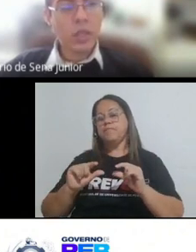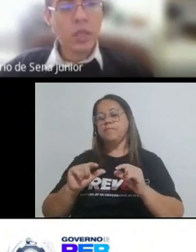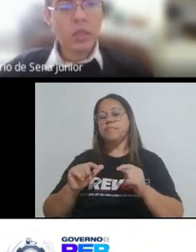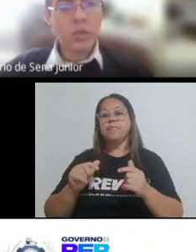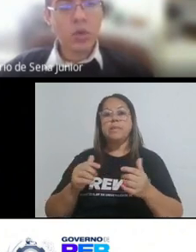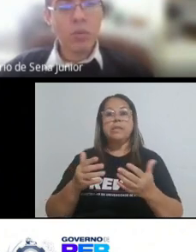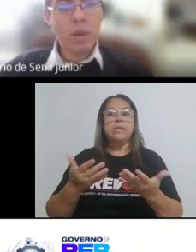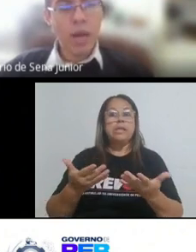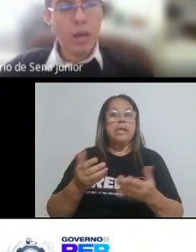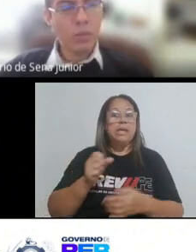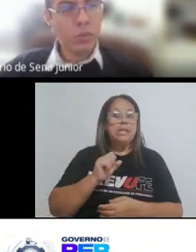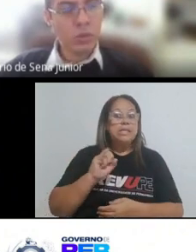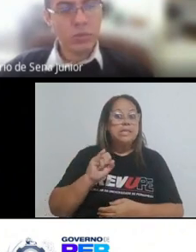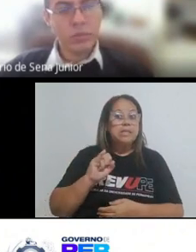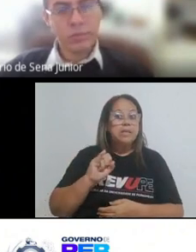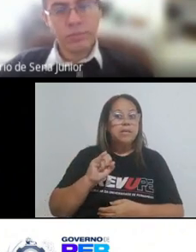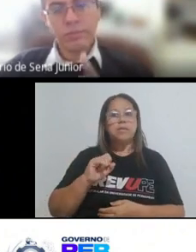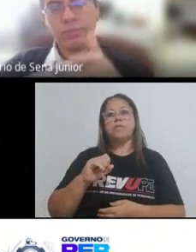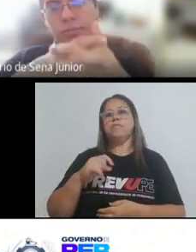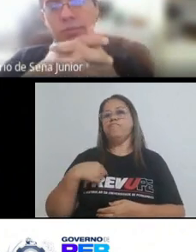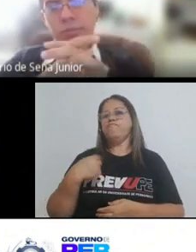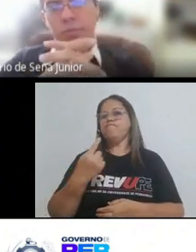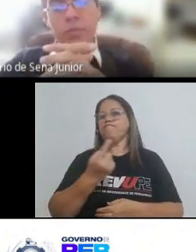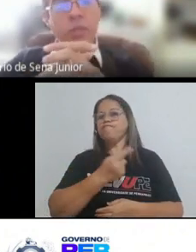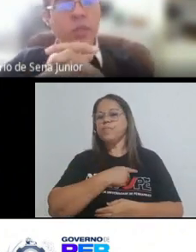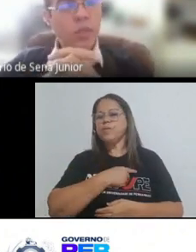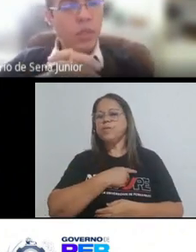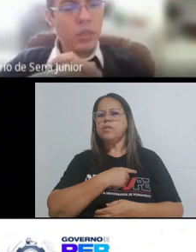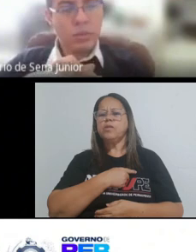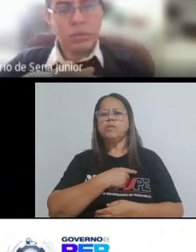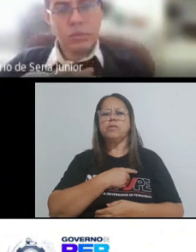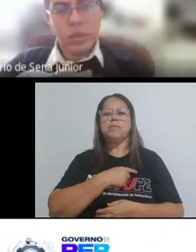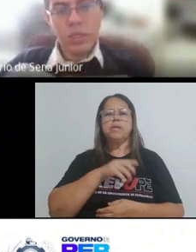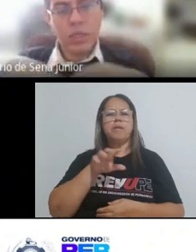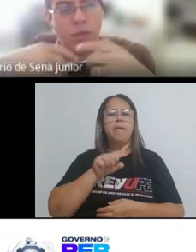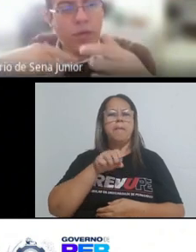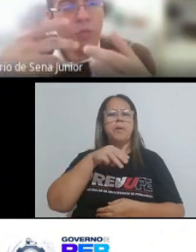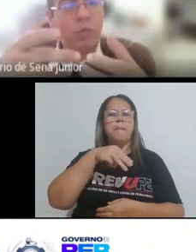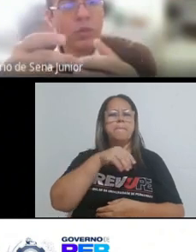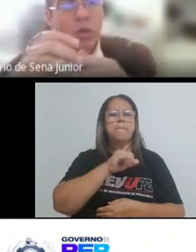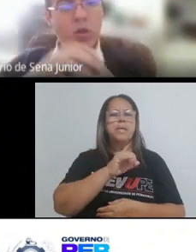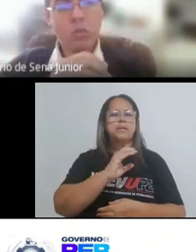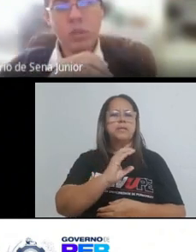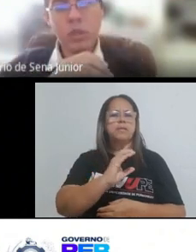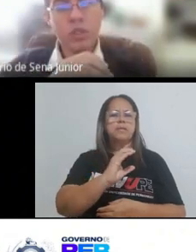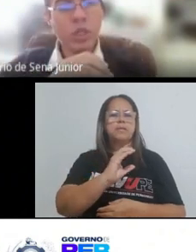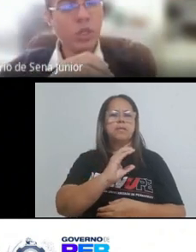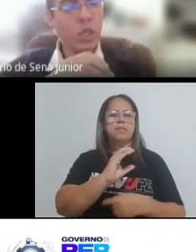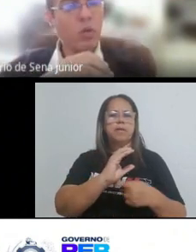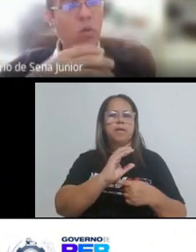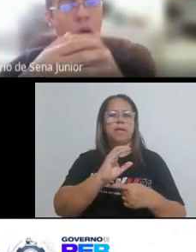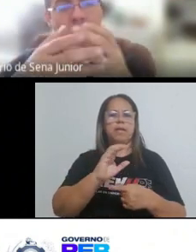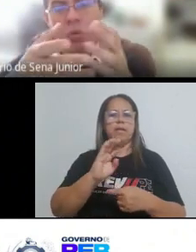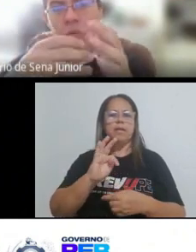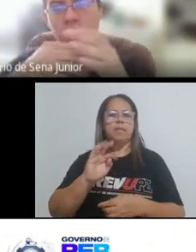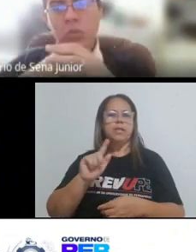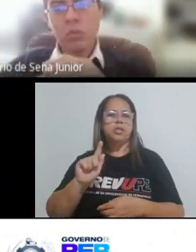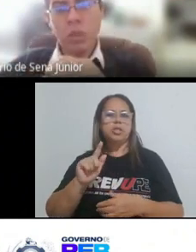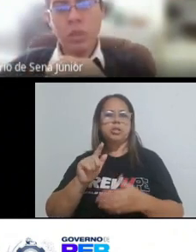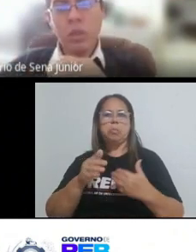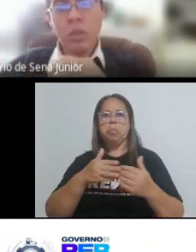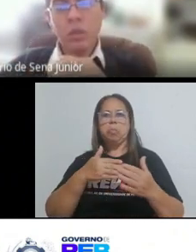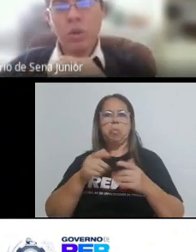Se tomarmos mi, c, escrevemos mi, c como tangente de algum ângulo,